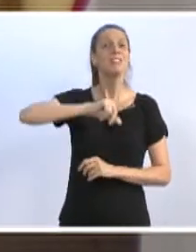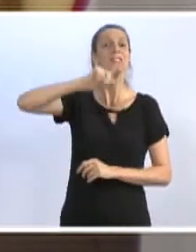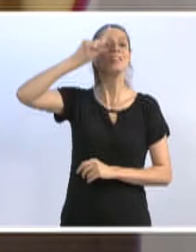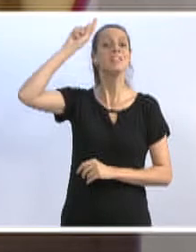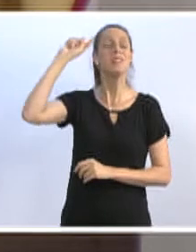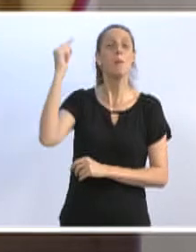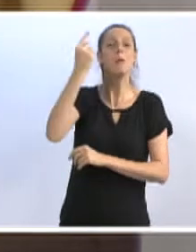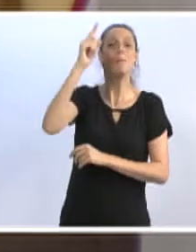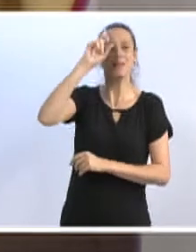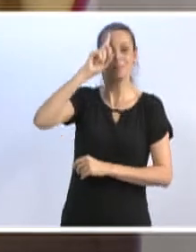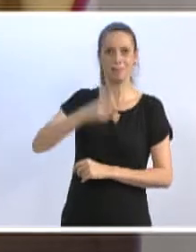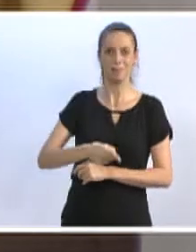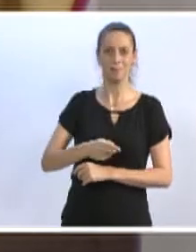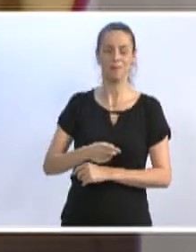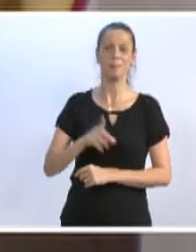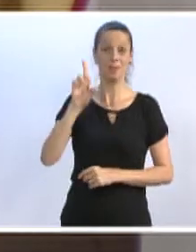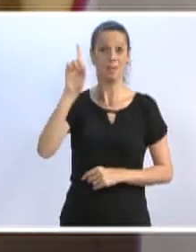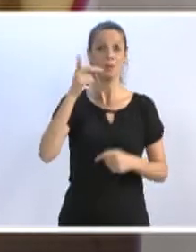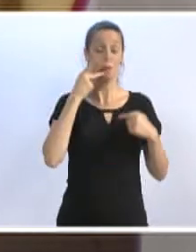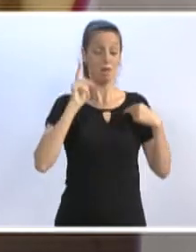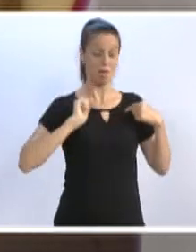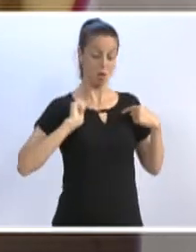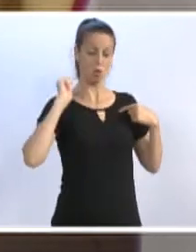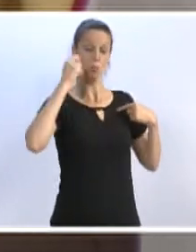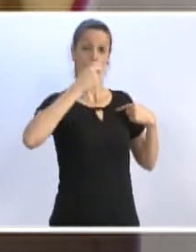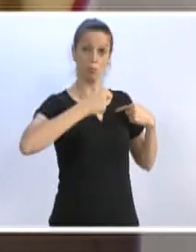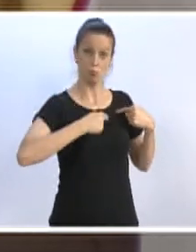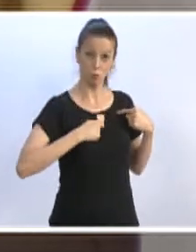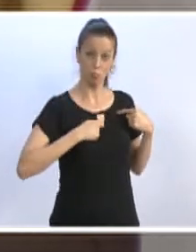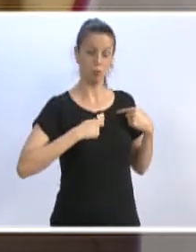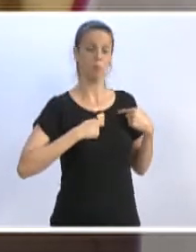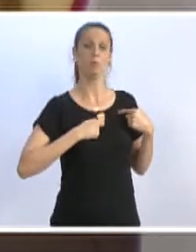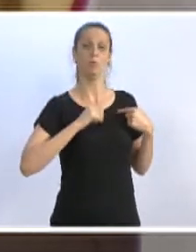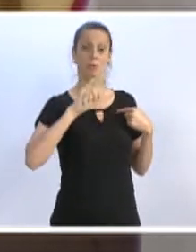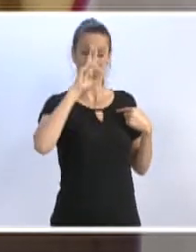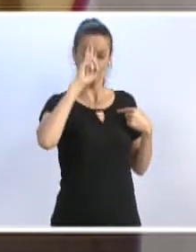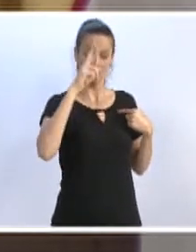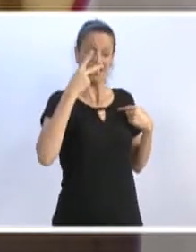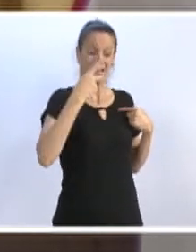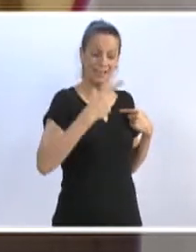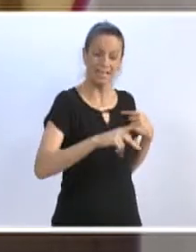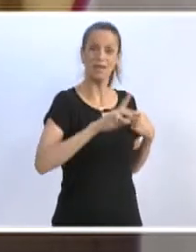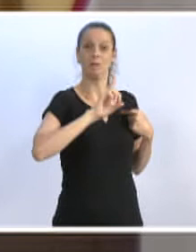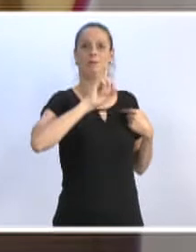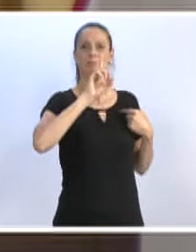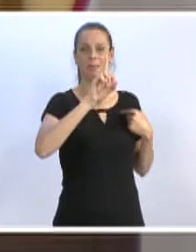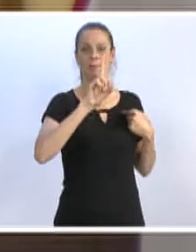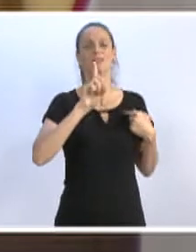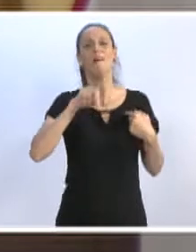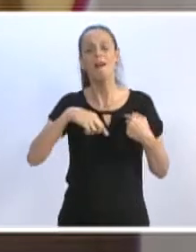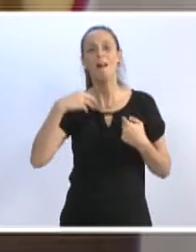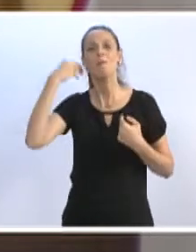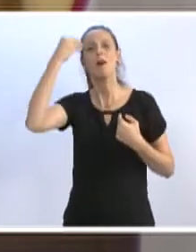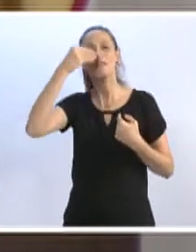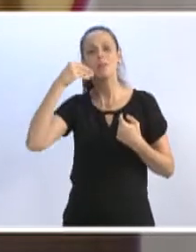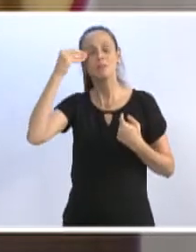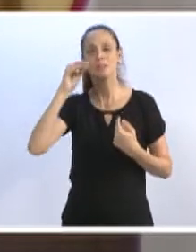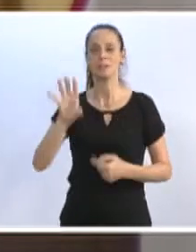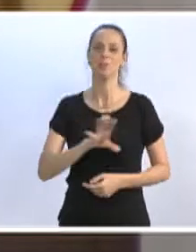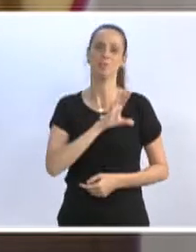mandamento. Eu sou o Senhor teu Deus. E trata-se de uma experiência de